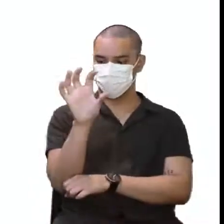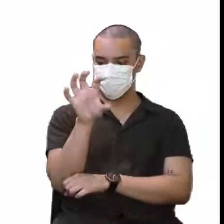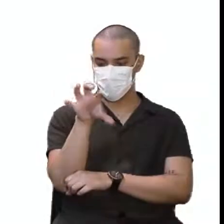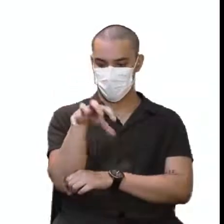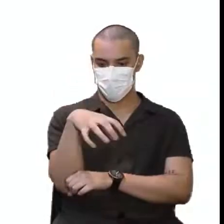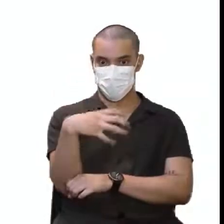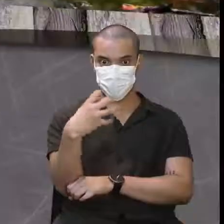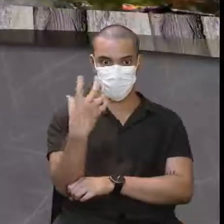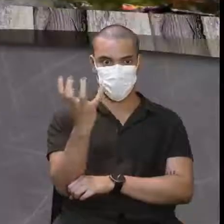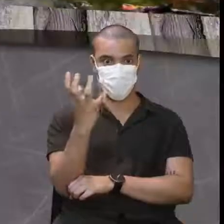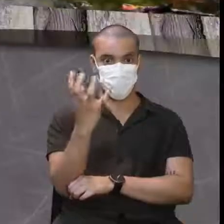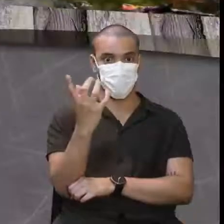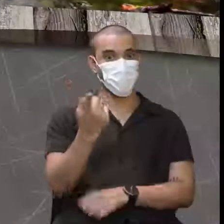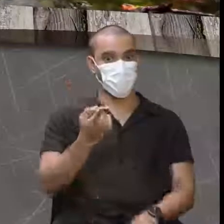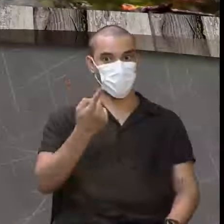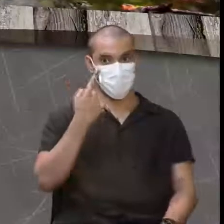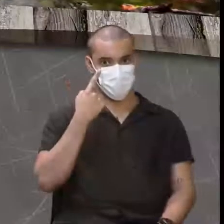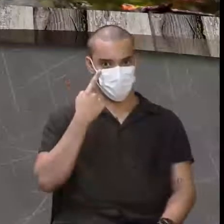Galera, olha para mim.